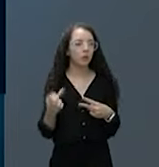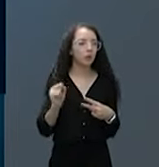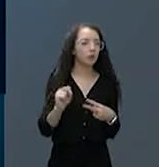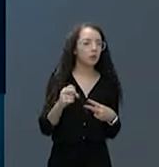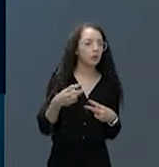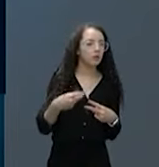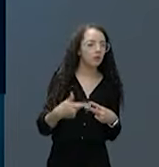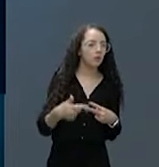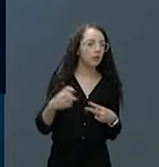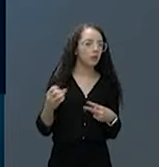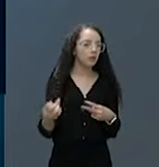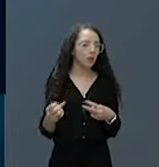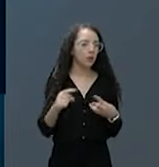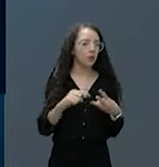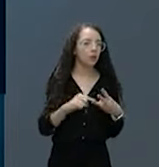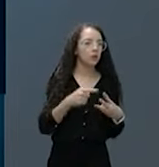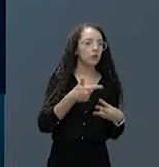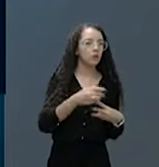2043-887 e